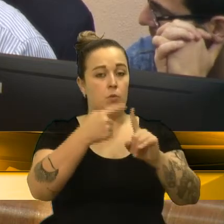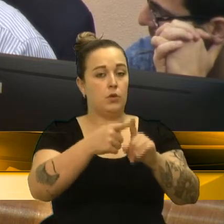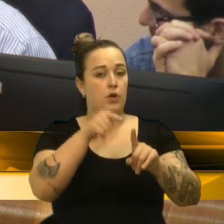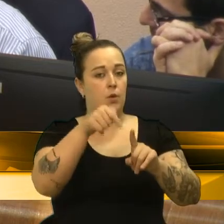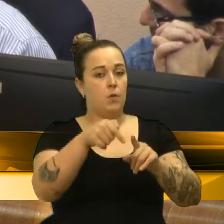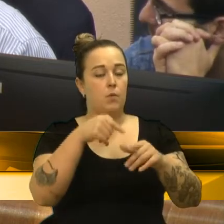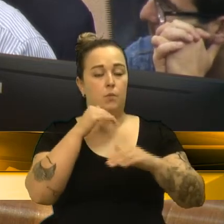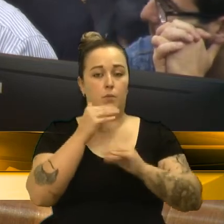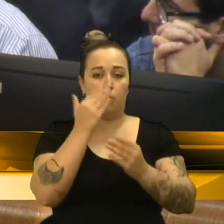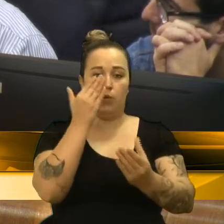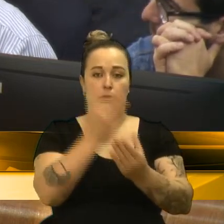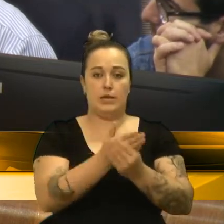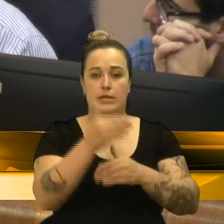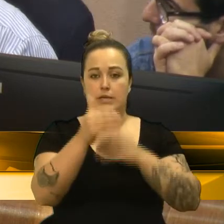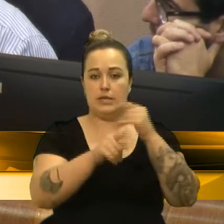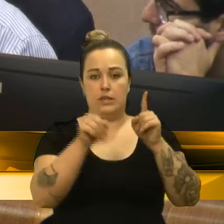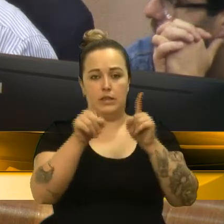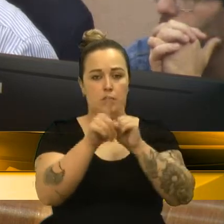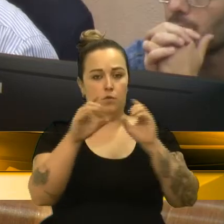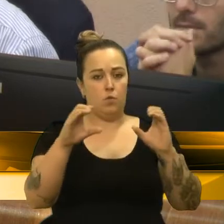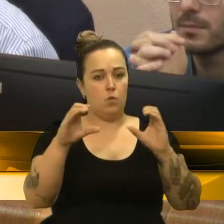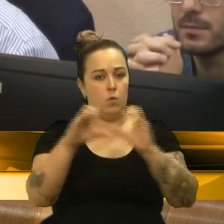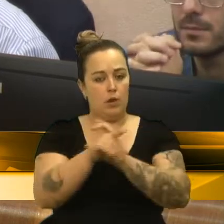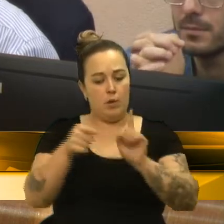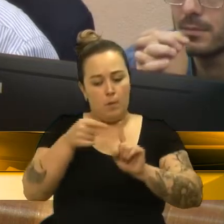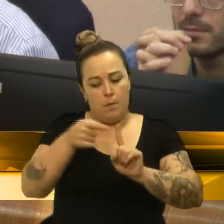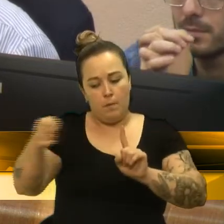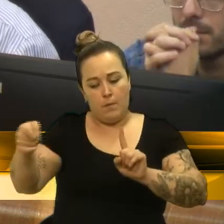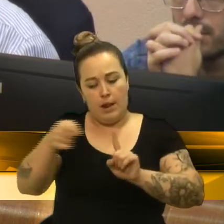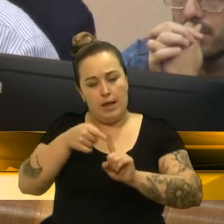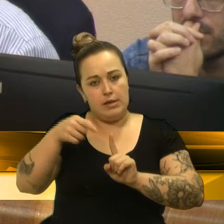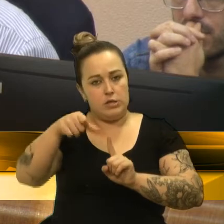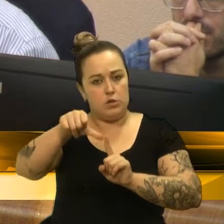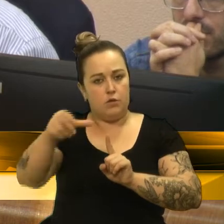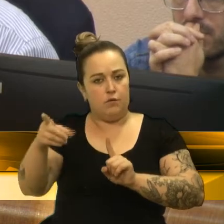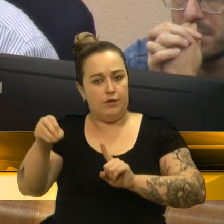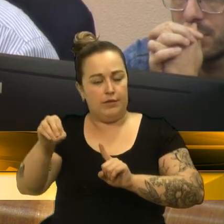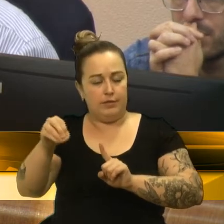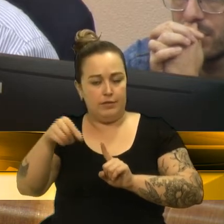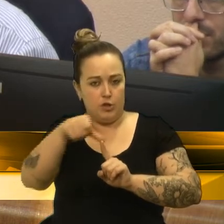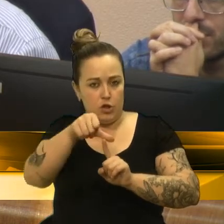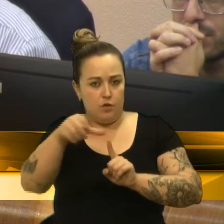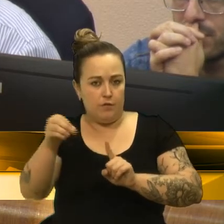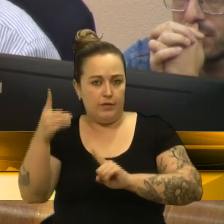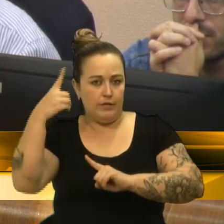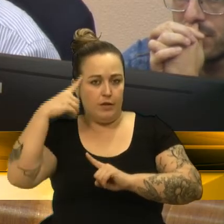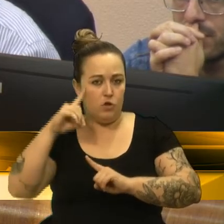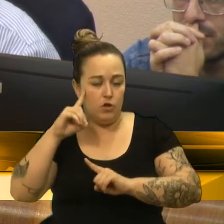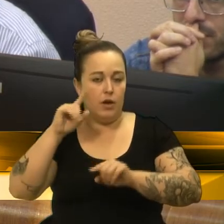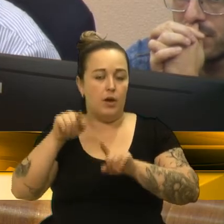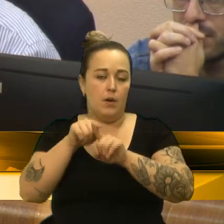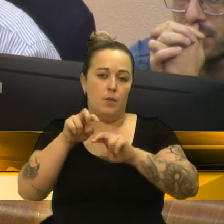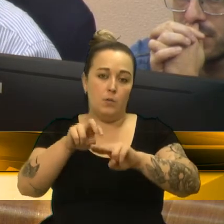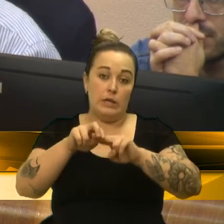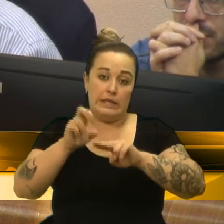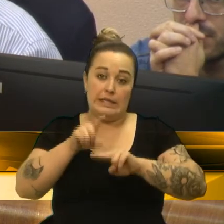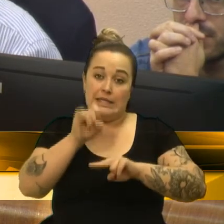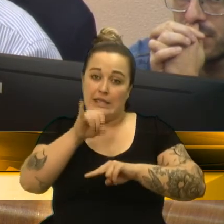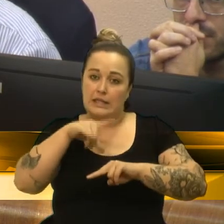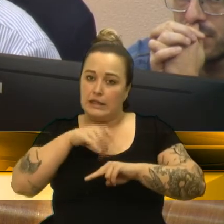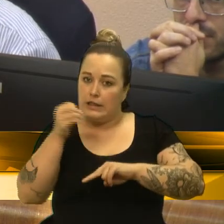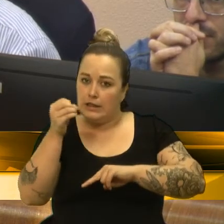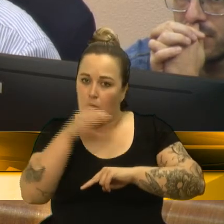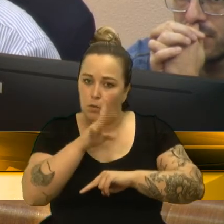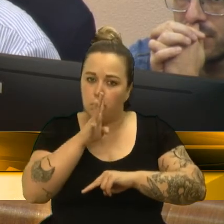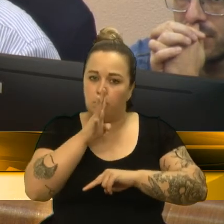no prazo de 90 dias e isso importe em seu arquivamento. Se é permitida a nova denúncia, ainda que sobre os mesmos fatos,